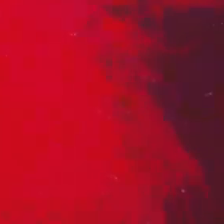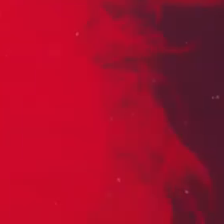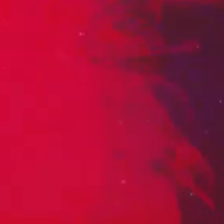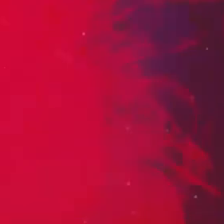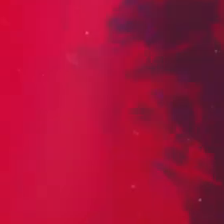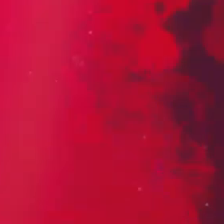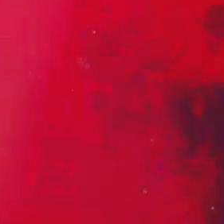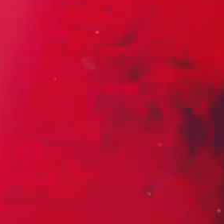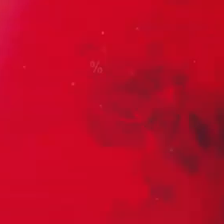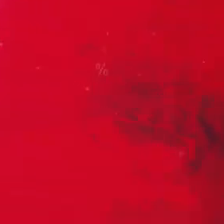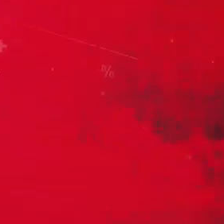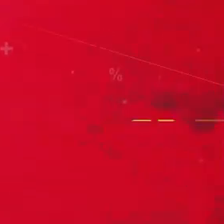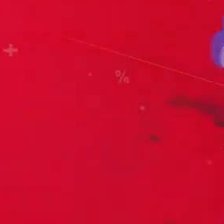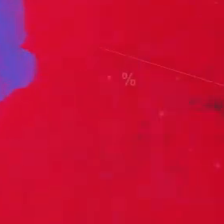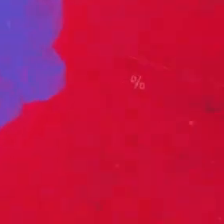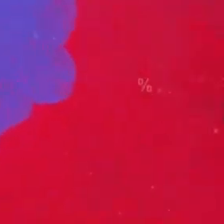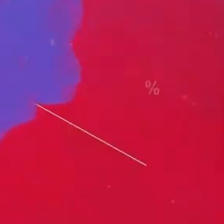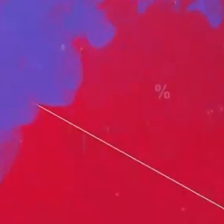Música